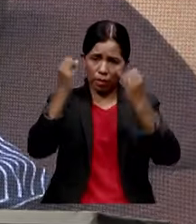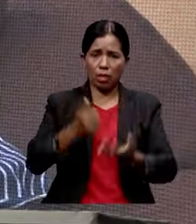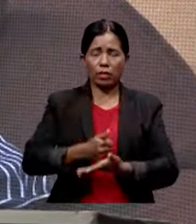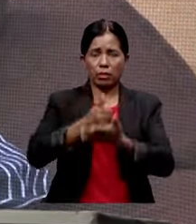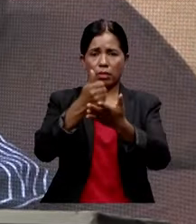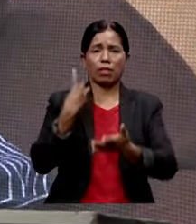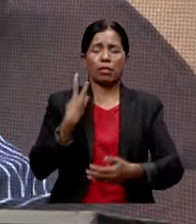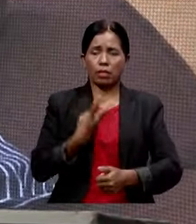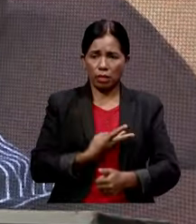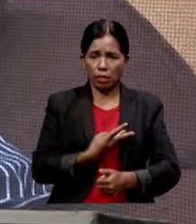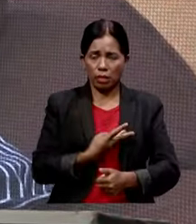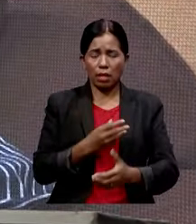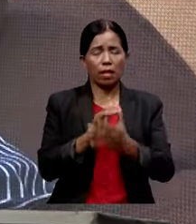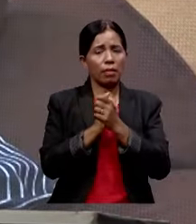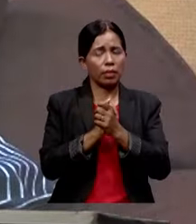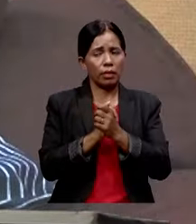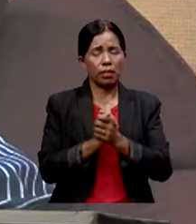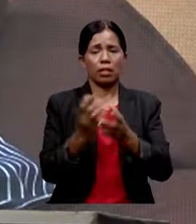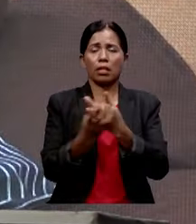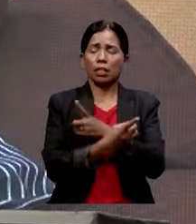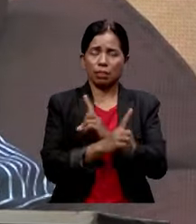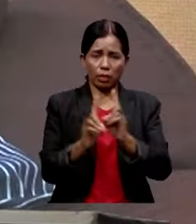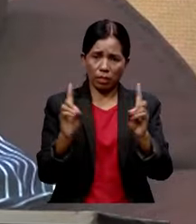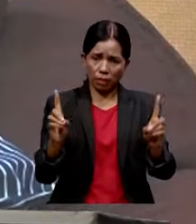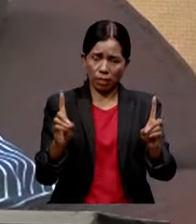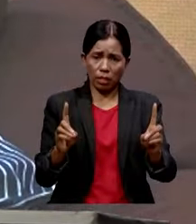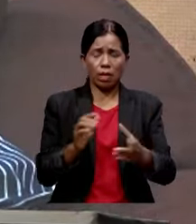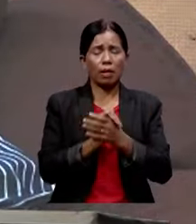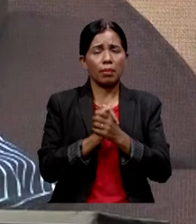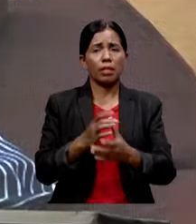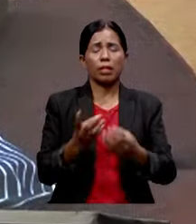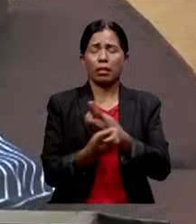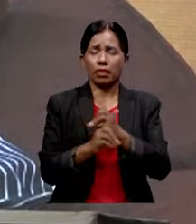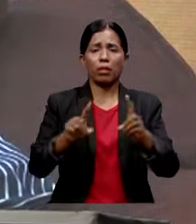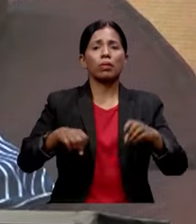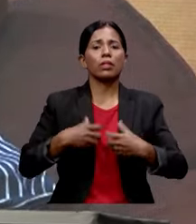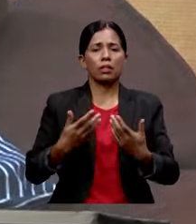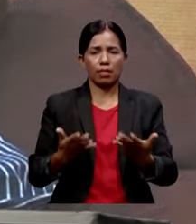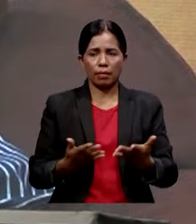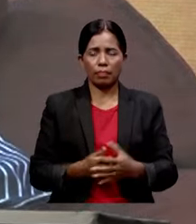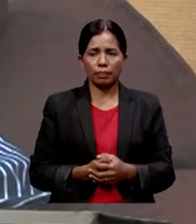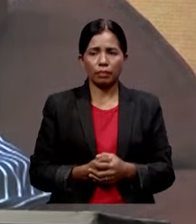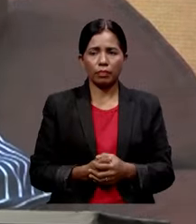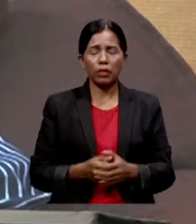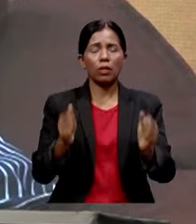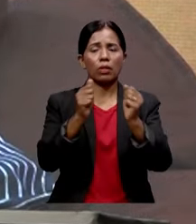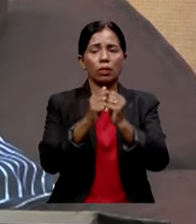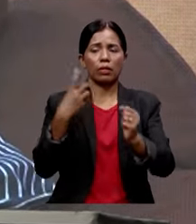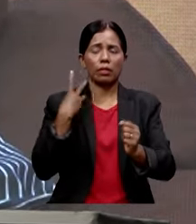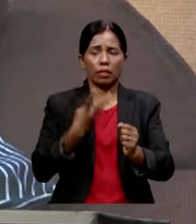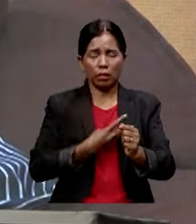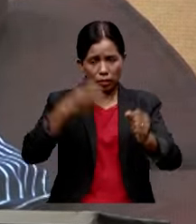a Hamete Liutan democracia. Hamete democracia ou ensa. Ou ita